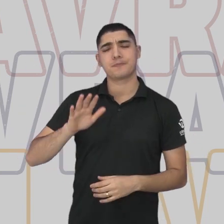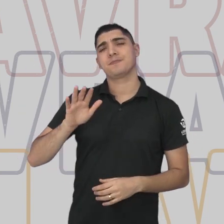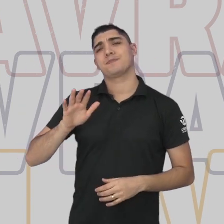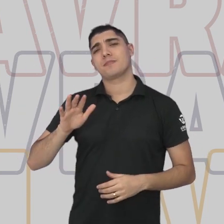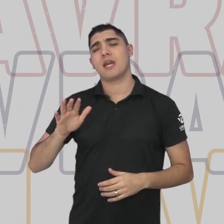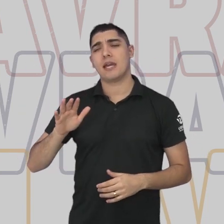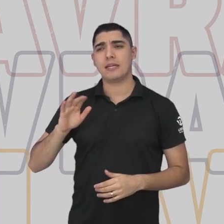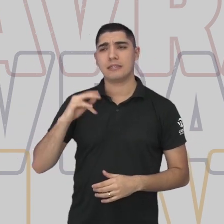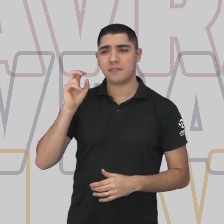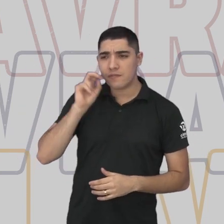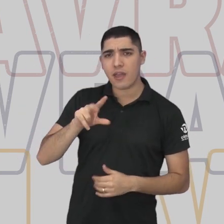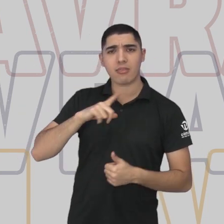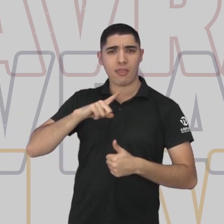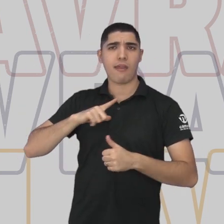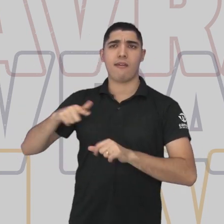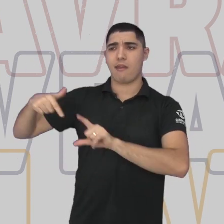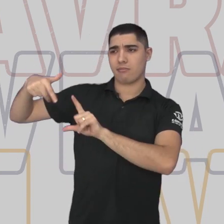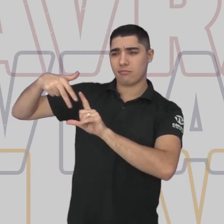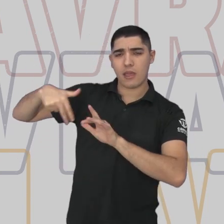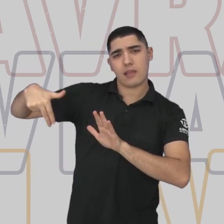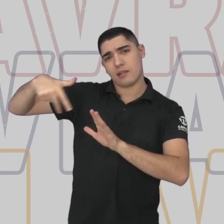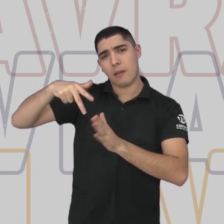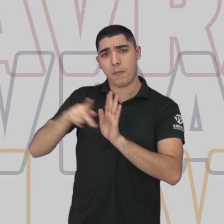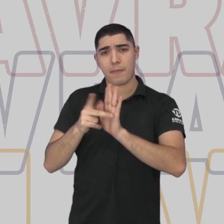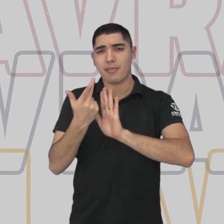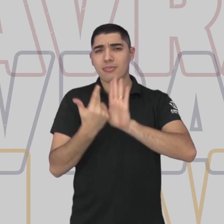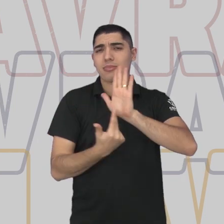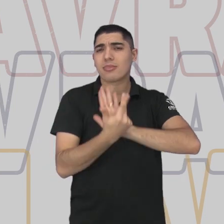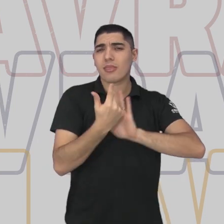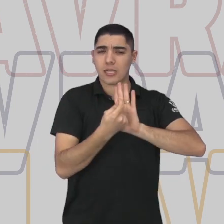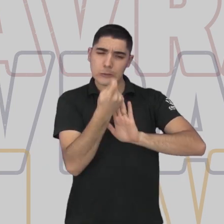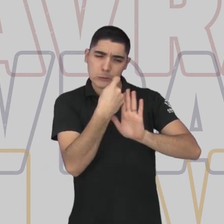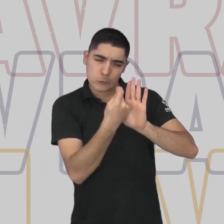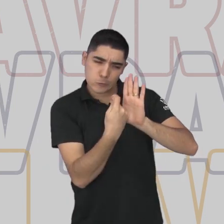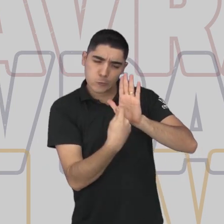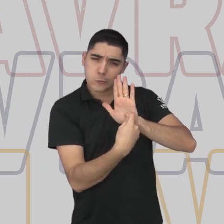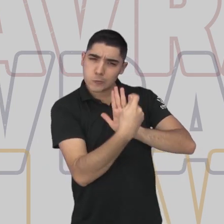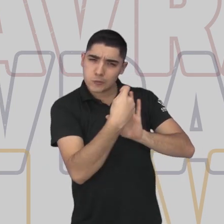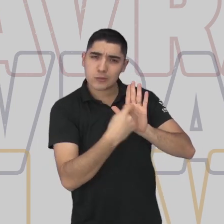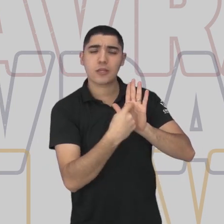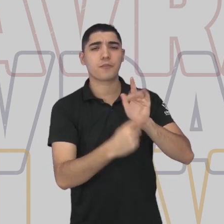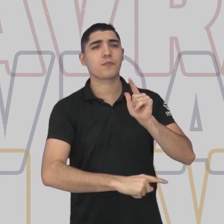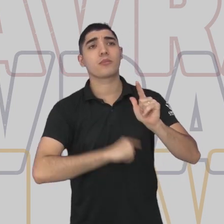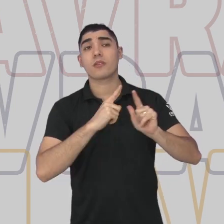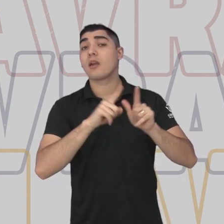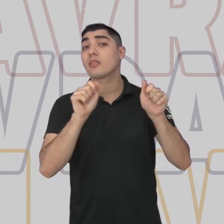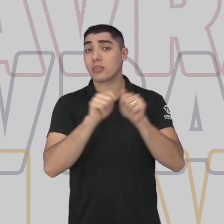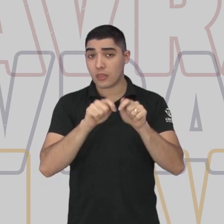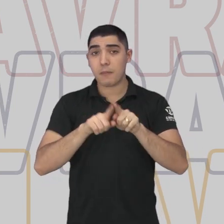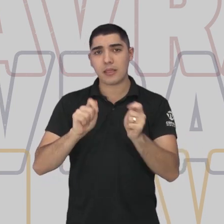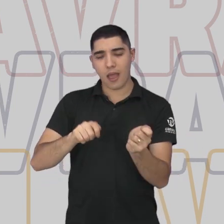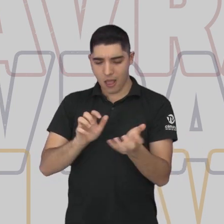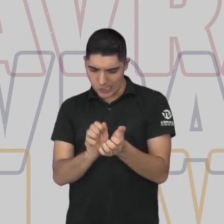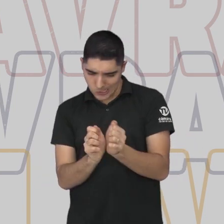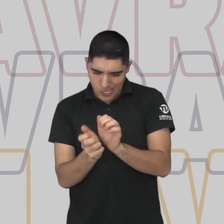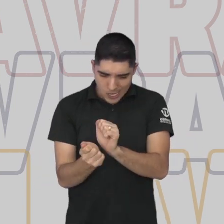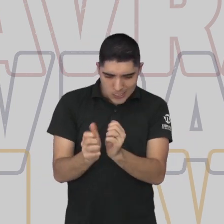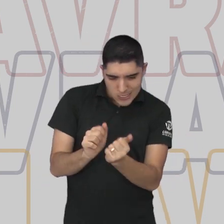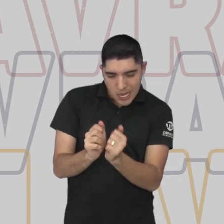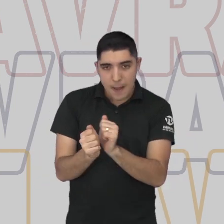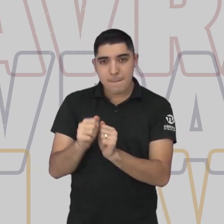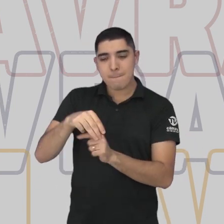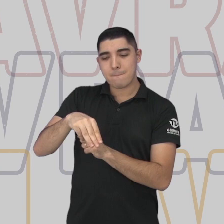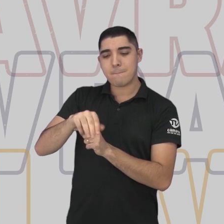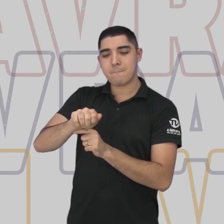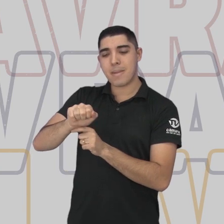tem bastante, por exemplo, o desenho, depois fazer alguma coisa, como, por exemplo, massinhas, com